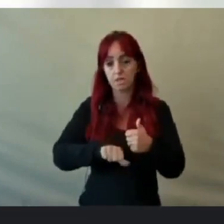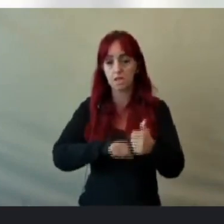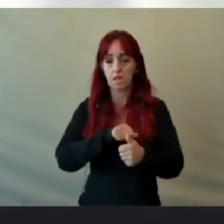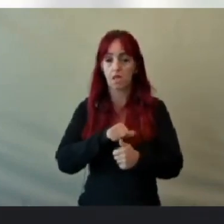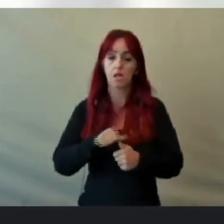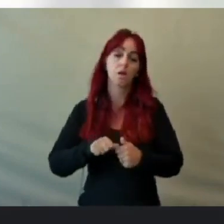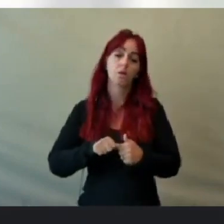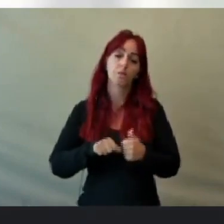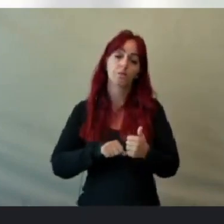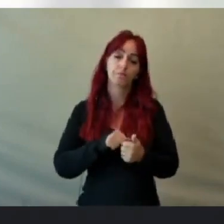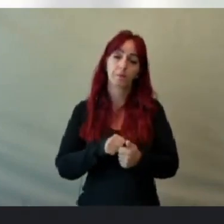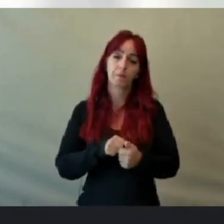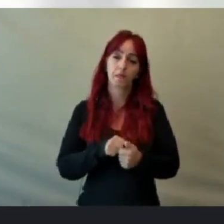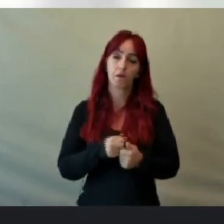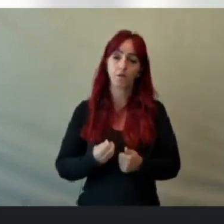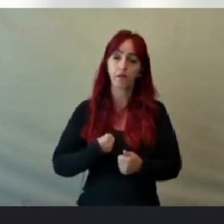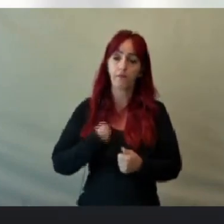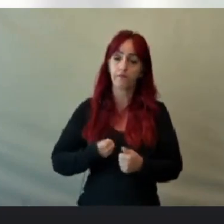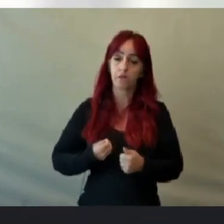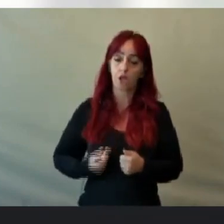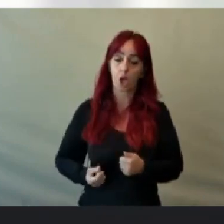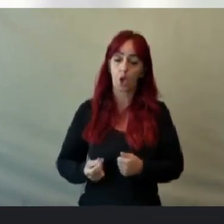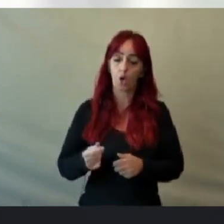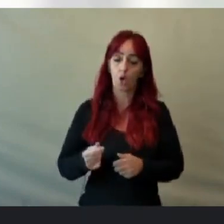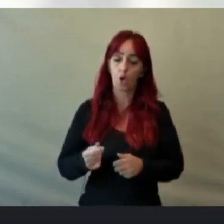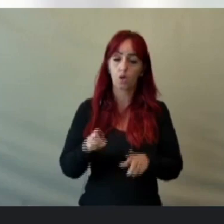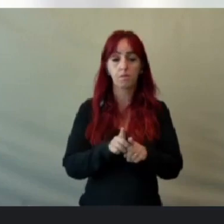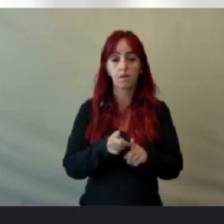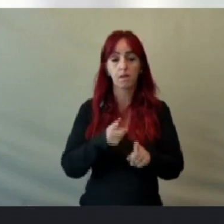e que está trazendo consigo uma revolução do cuidado